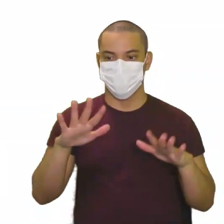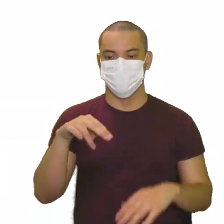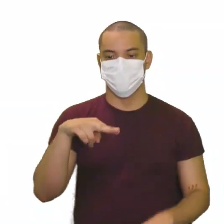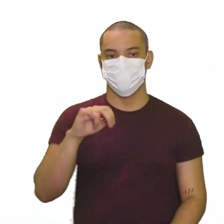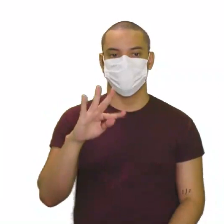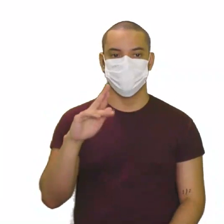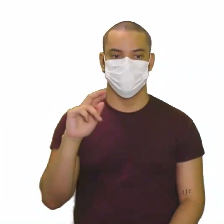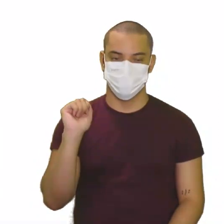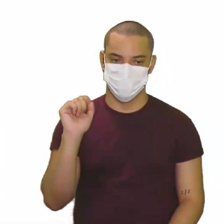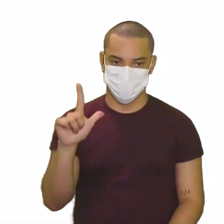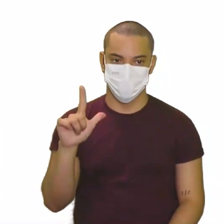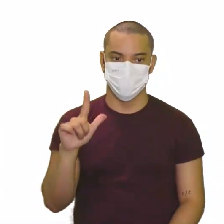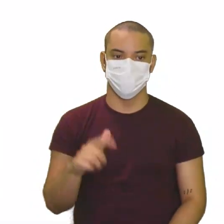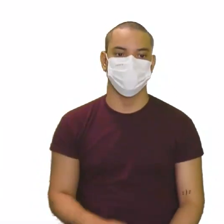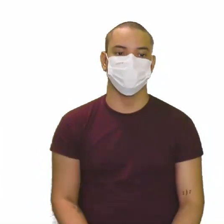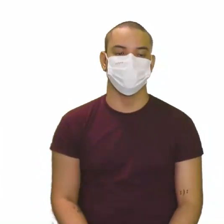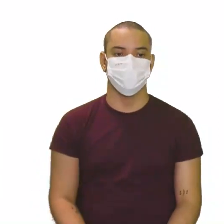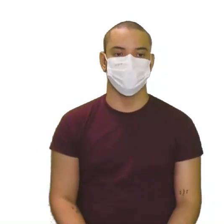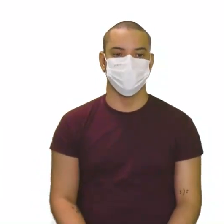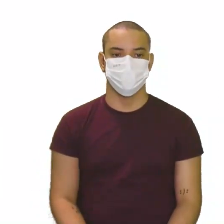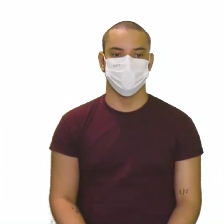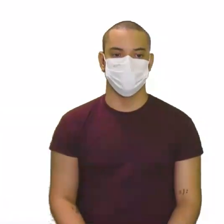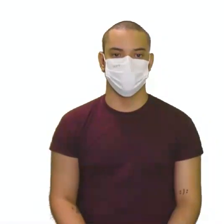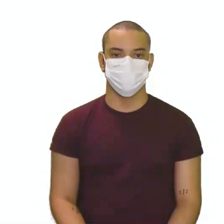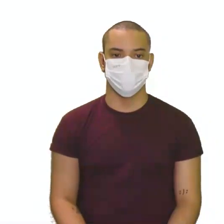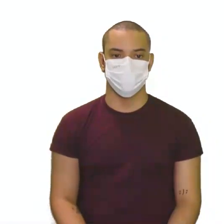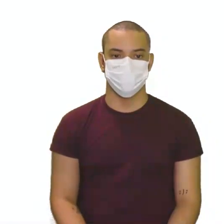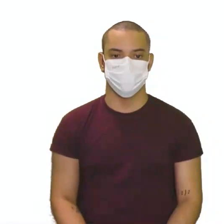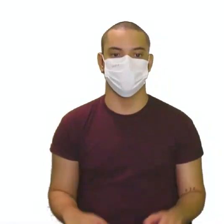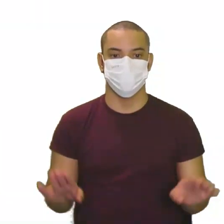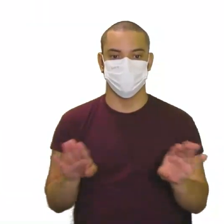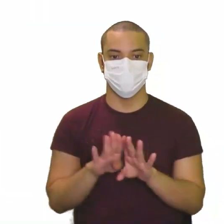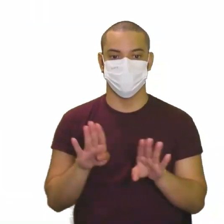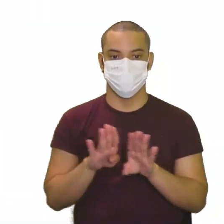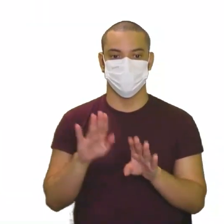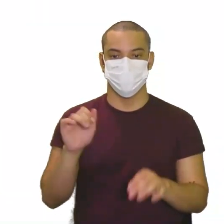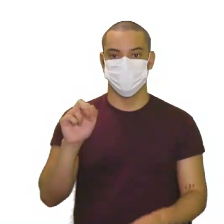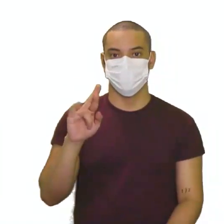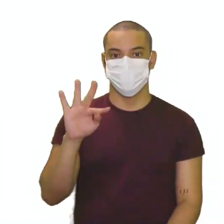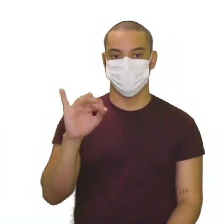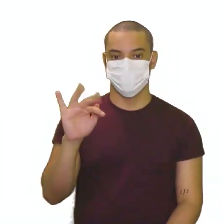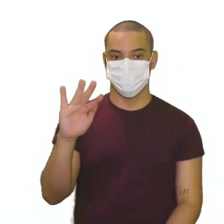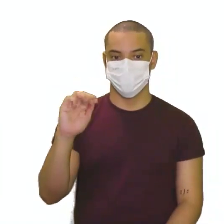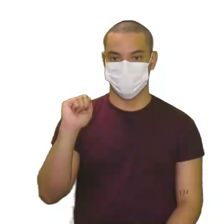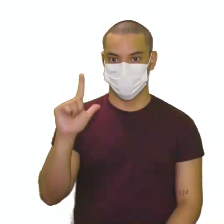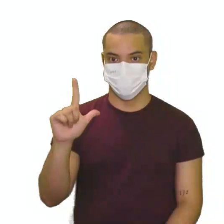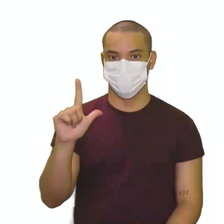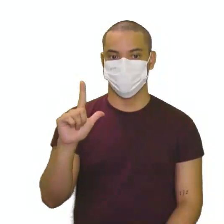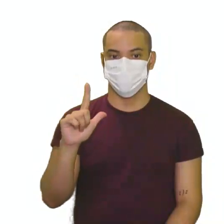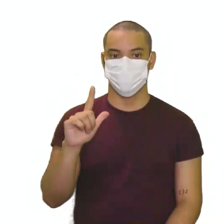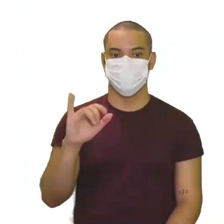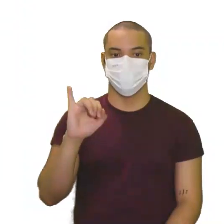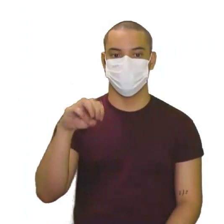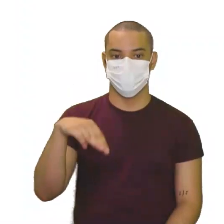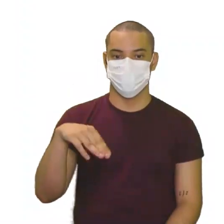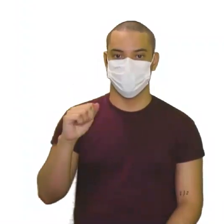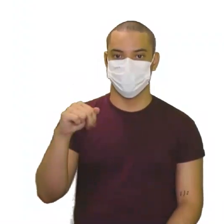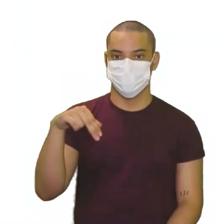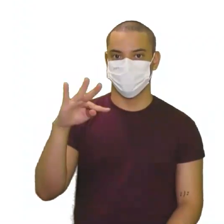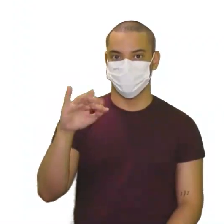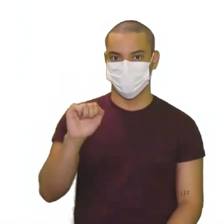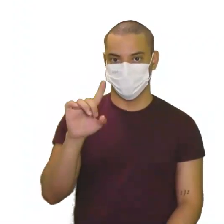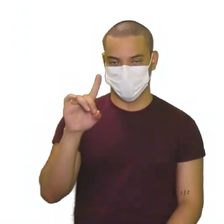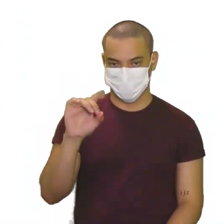Ok e também nós temos o imã que ele é o que artificial que é o montado né